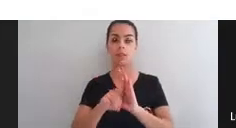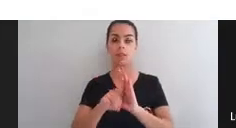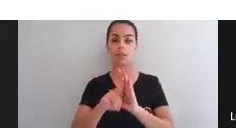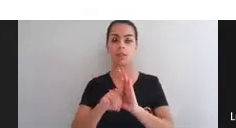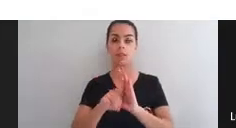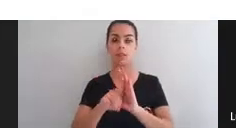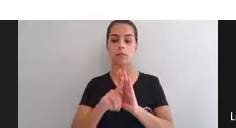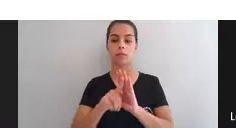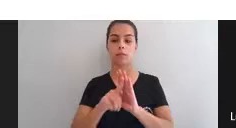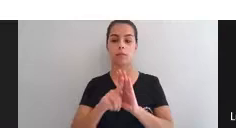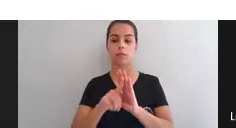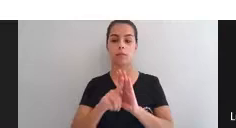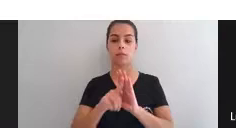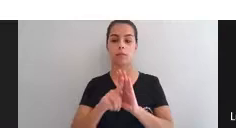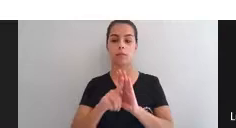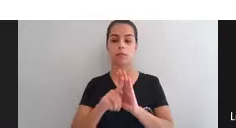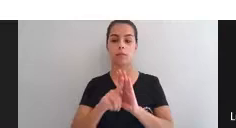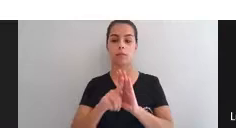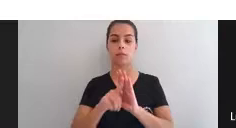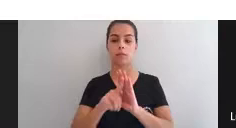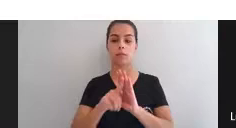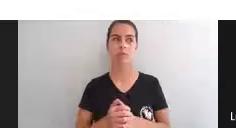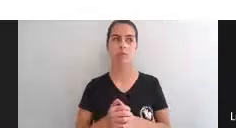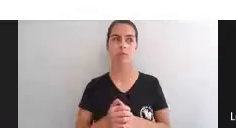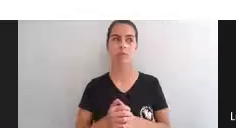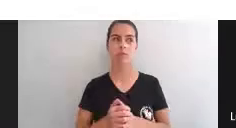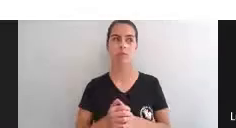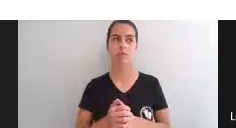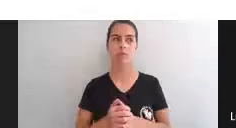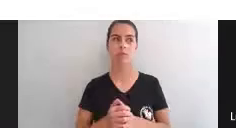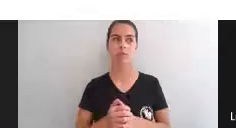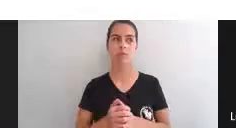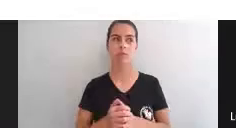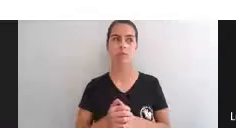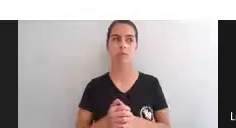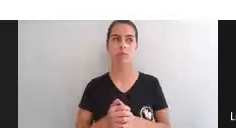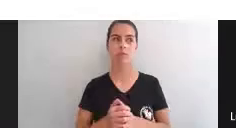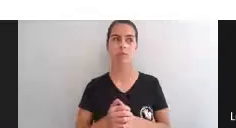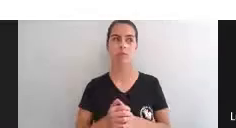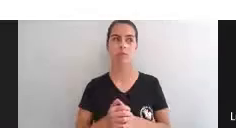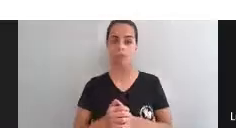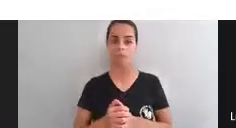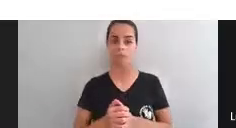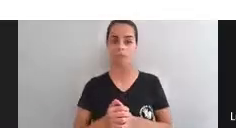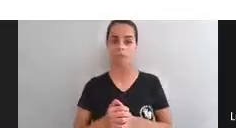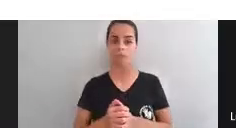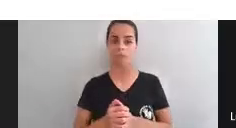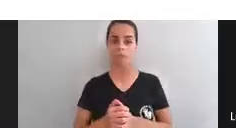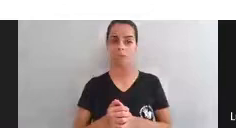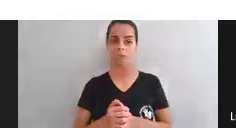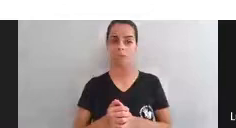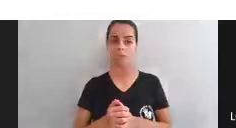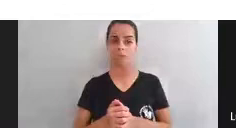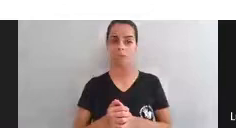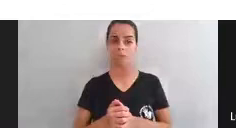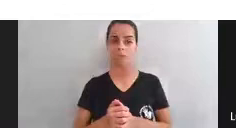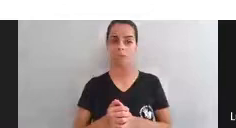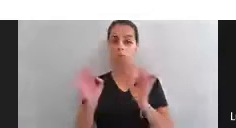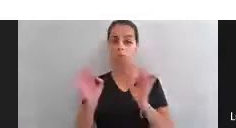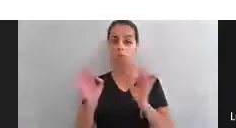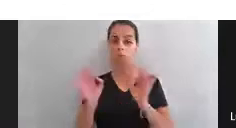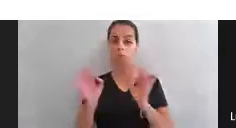conservar. Só que ela não diz como, né? É aquele trem. Se a